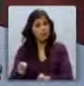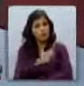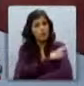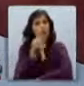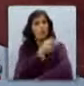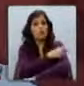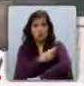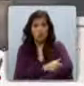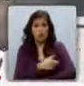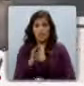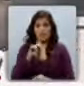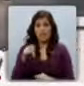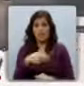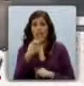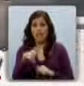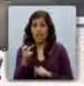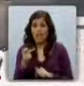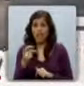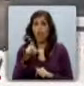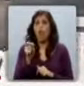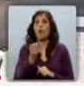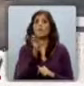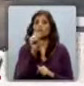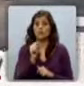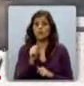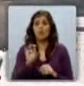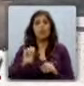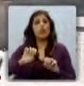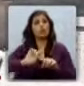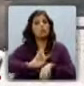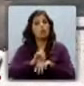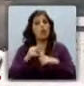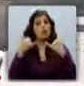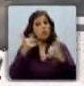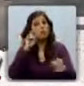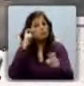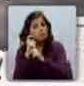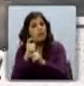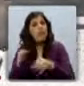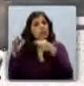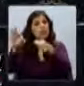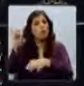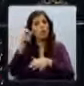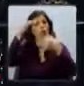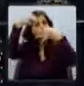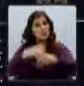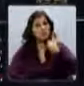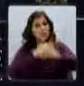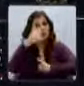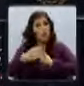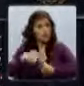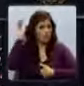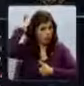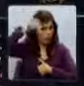Casa. Poucos dias depois de se saber que estava a ser auditado, Santana Lopes adiou para outubro a confirmação da candidatura